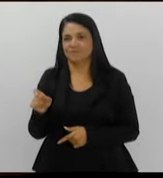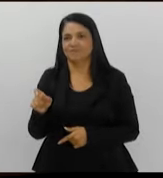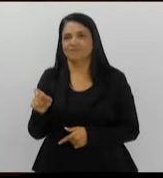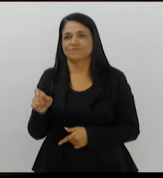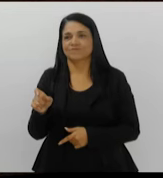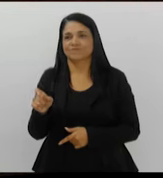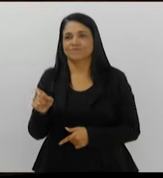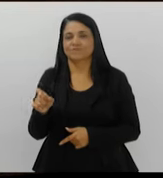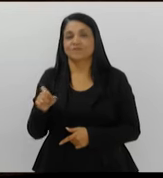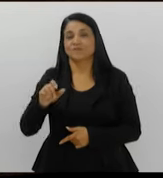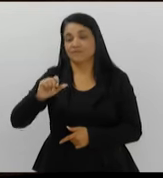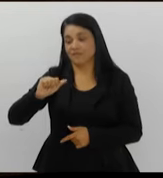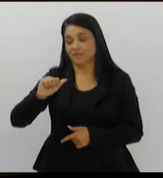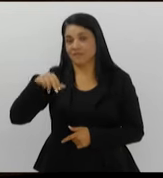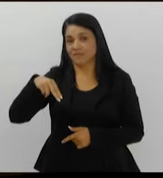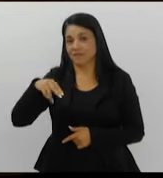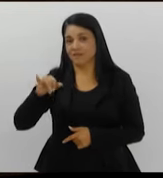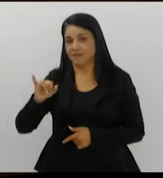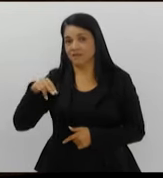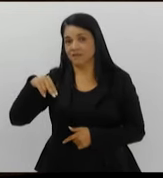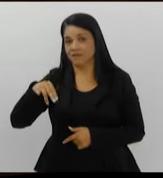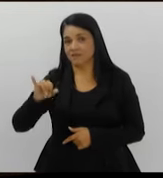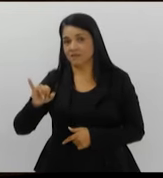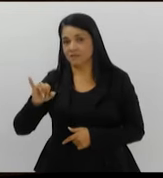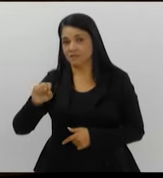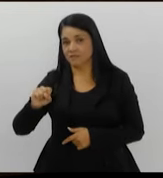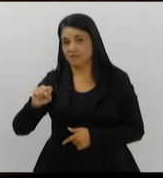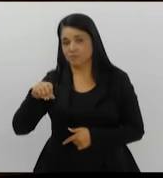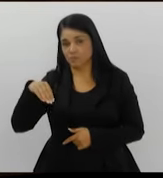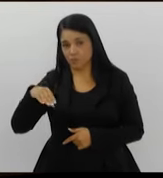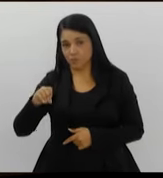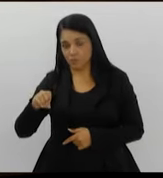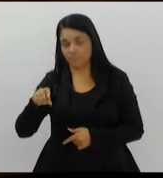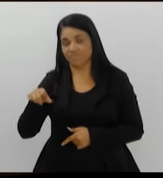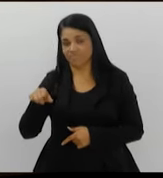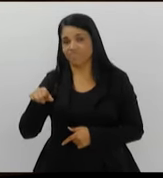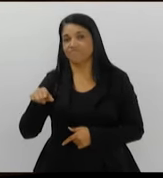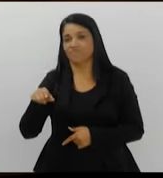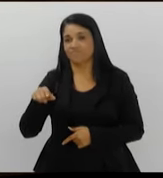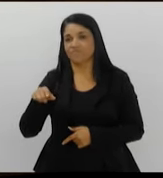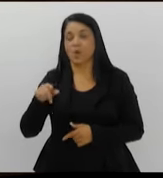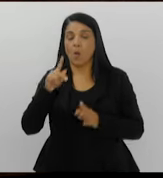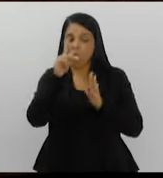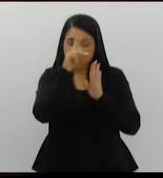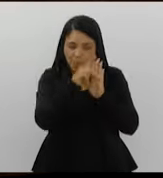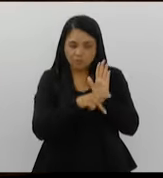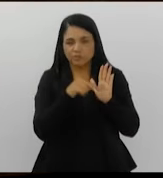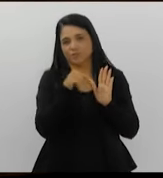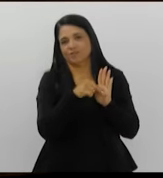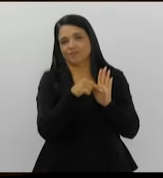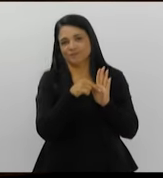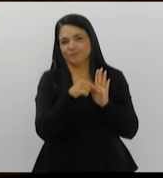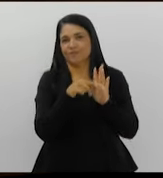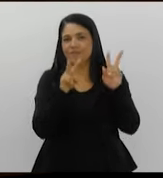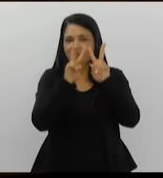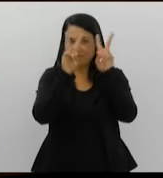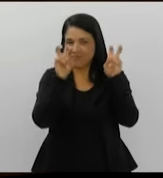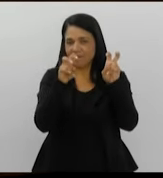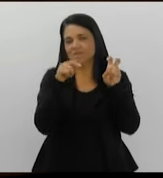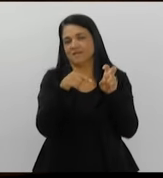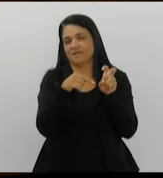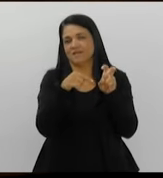com nanismo, que é o motivo do projeto de lei que a